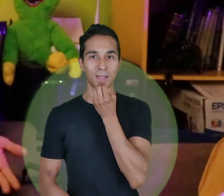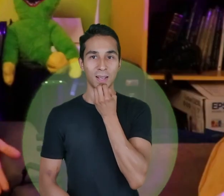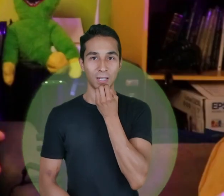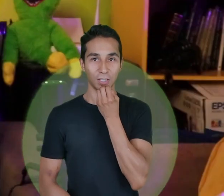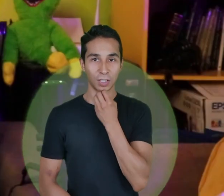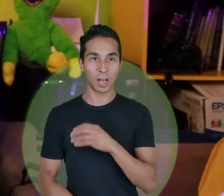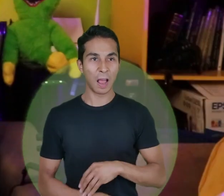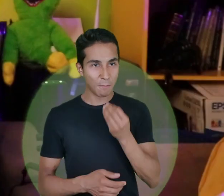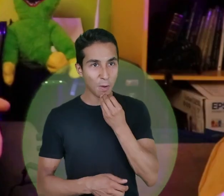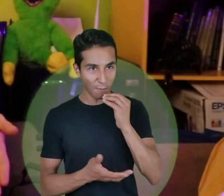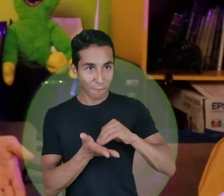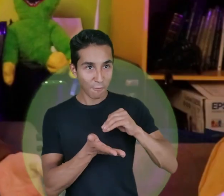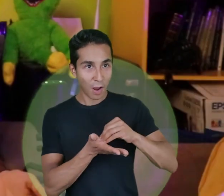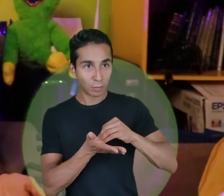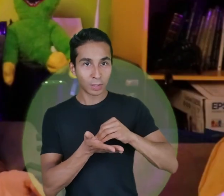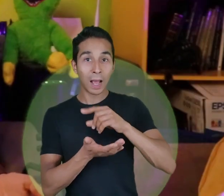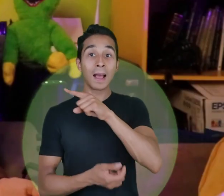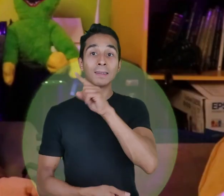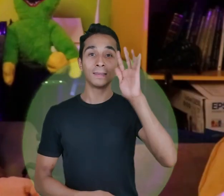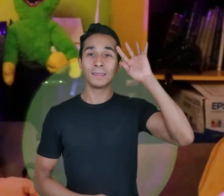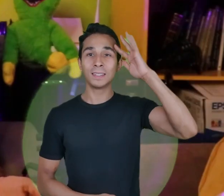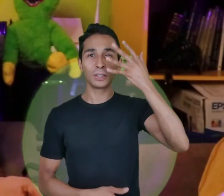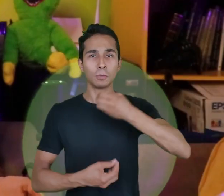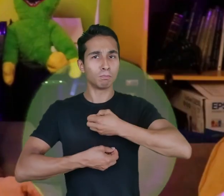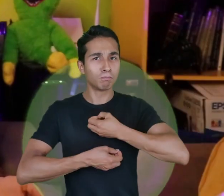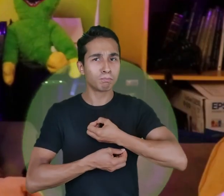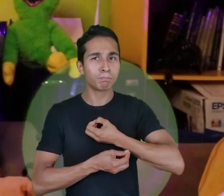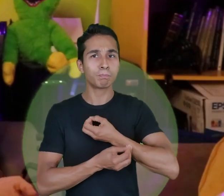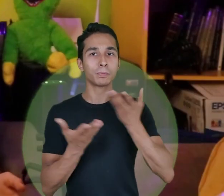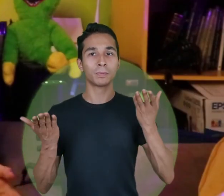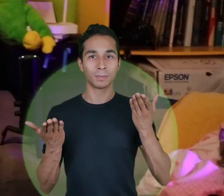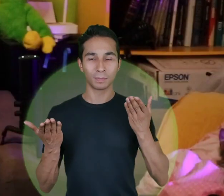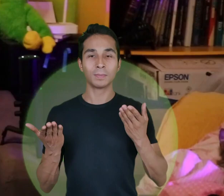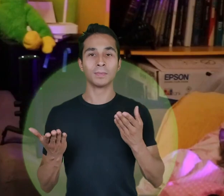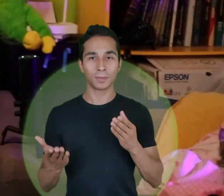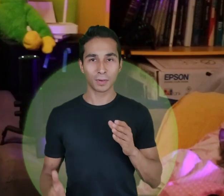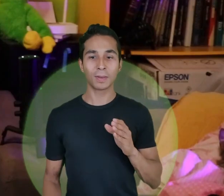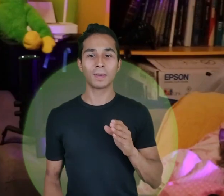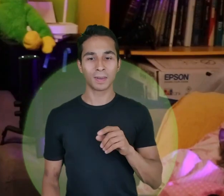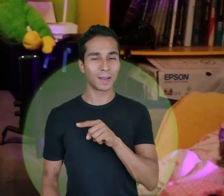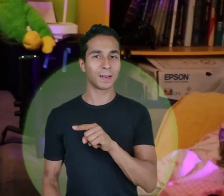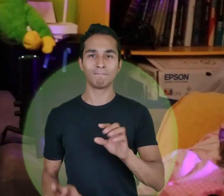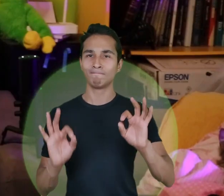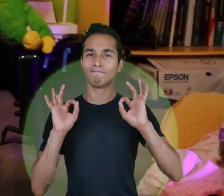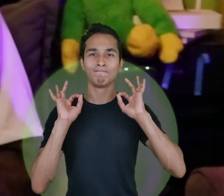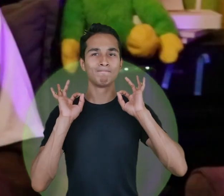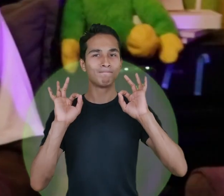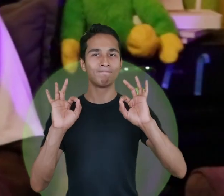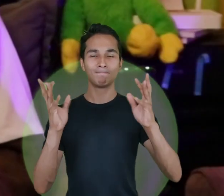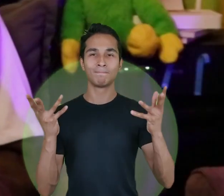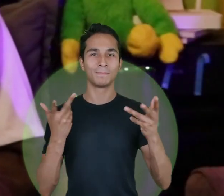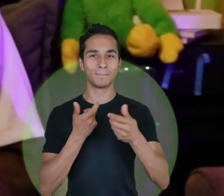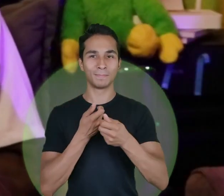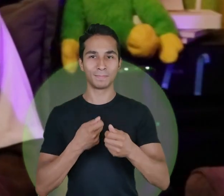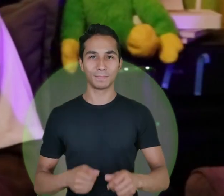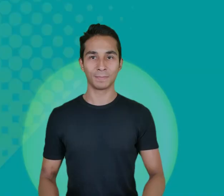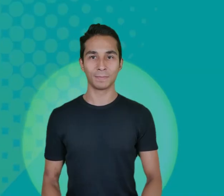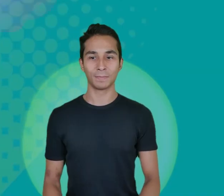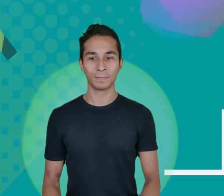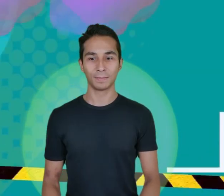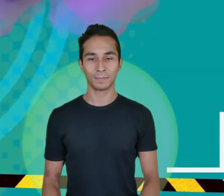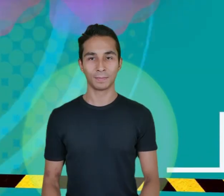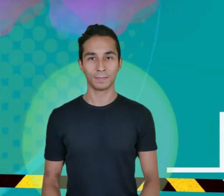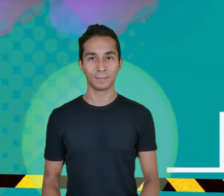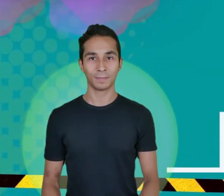Ela tá, tipo assim, já que ninguém faz, deixa eu mesmo, assim, investir aqui na minha galera, sabe? Então é, tipo, algo muito visionário, assim, sabe?